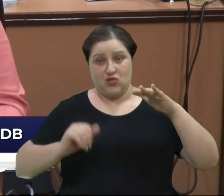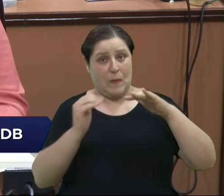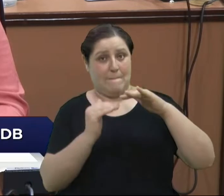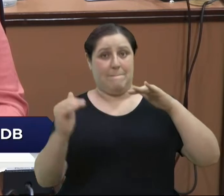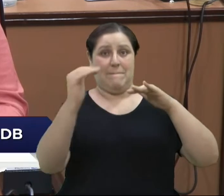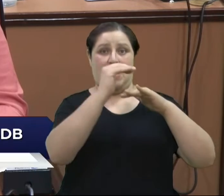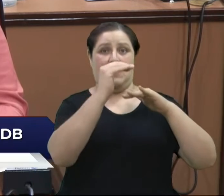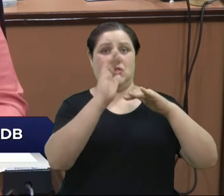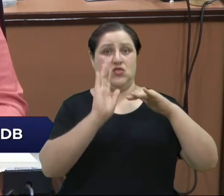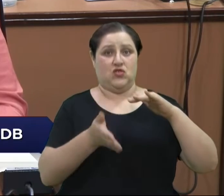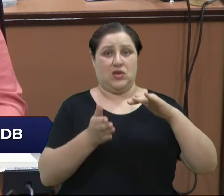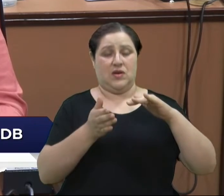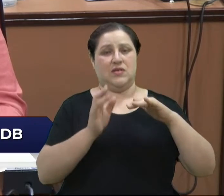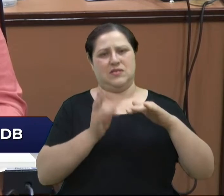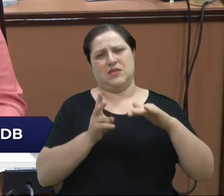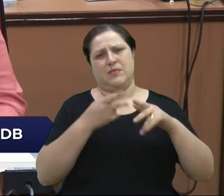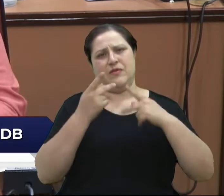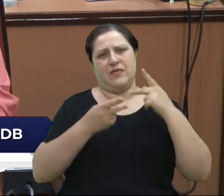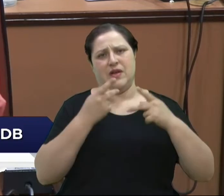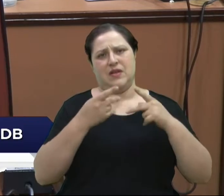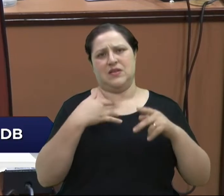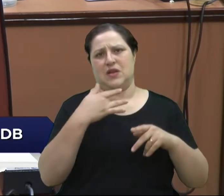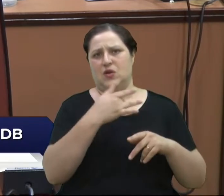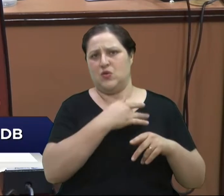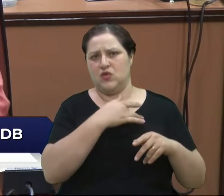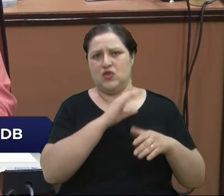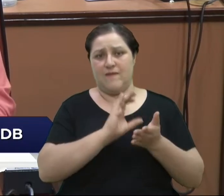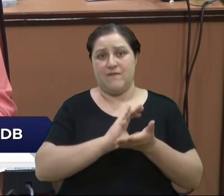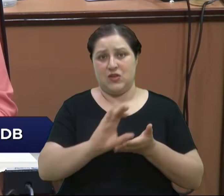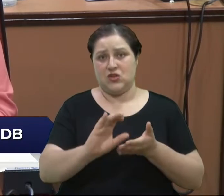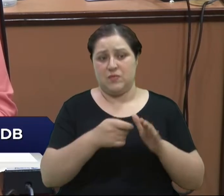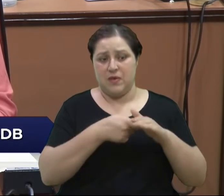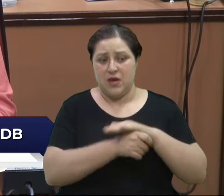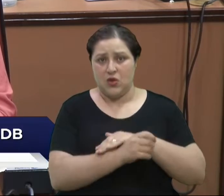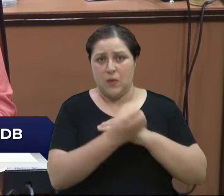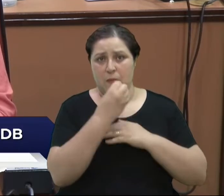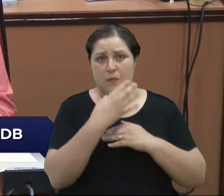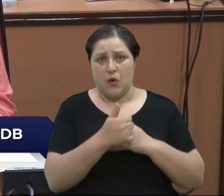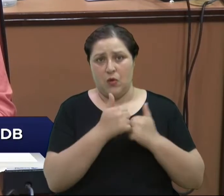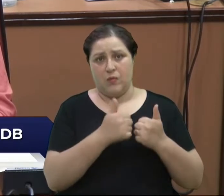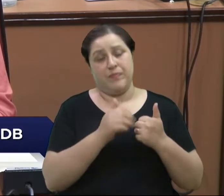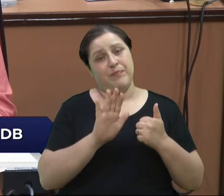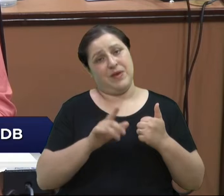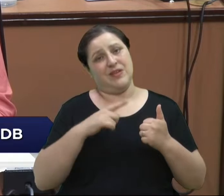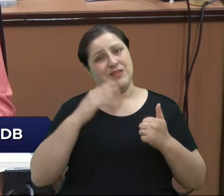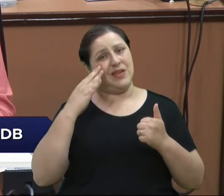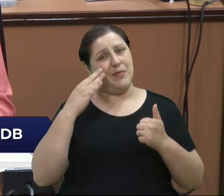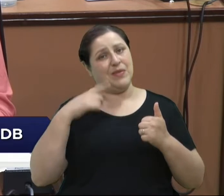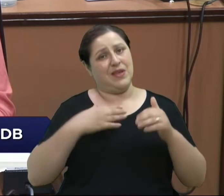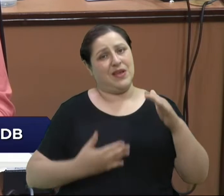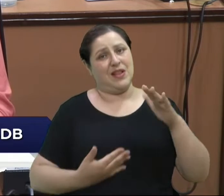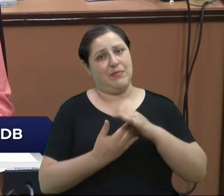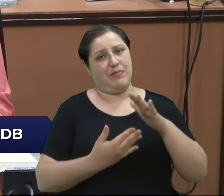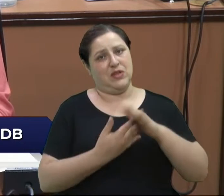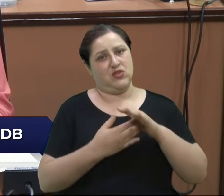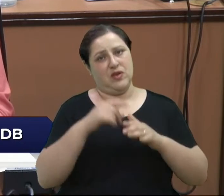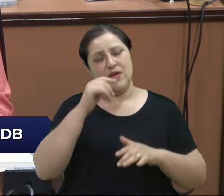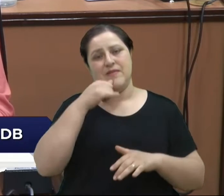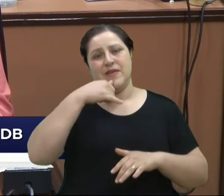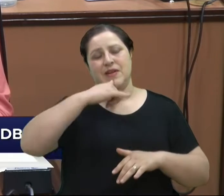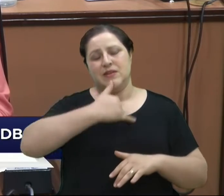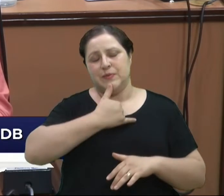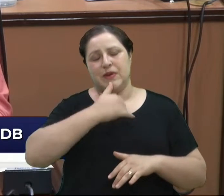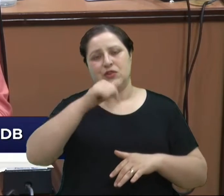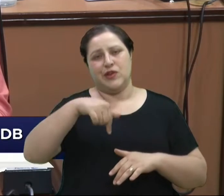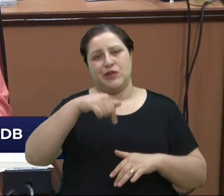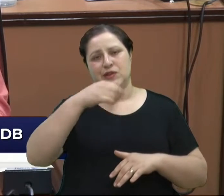saúde sempre é um bom investimento, sempre é necessário, mas a gente sabe que há um limite, né? Infelizmente, o nosso município tem um limite, e